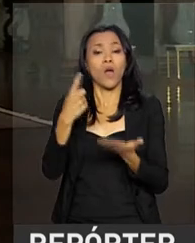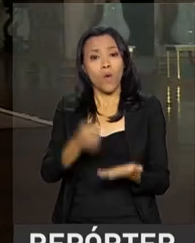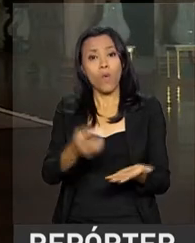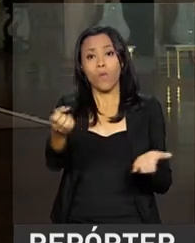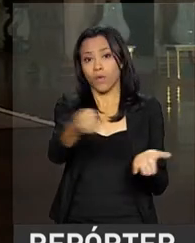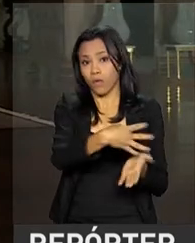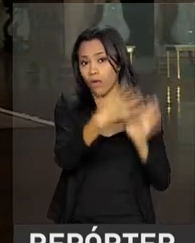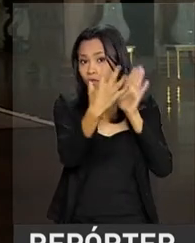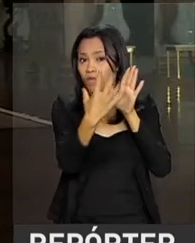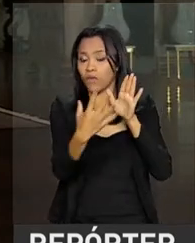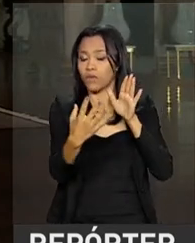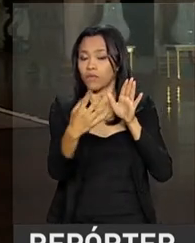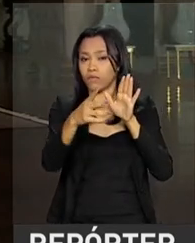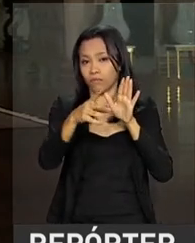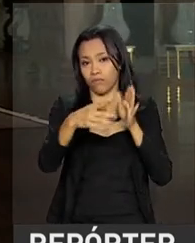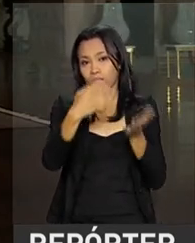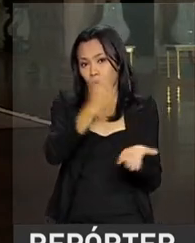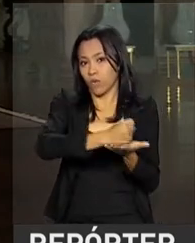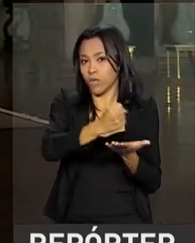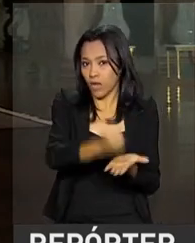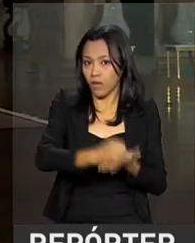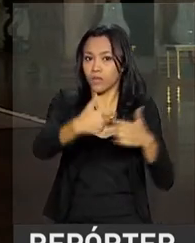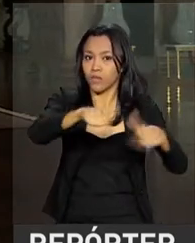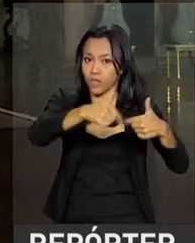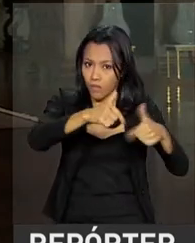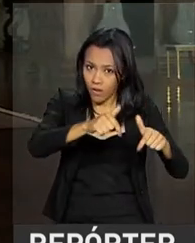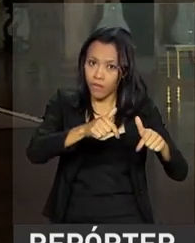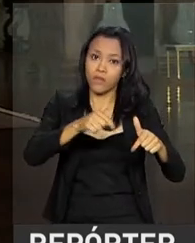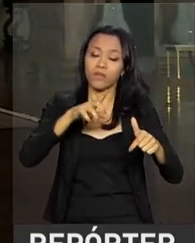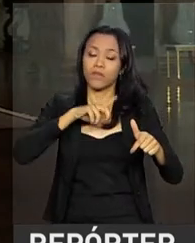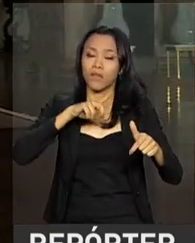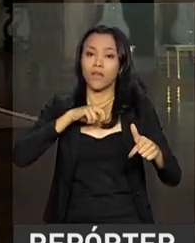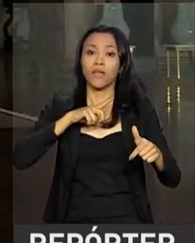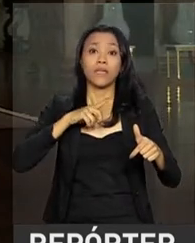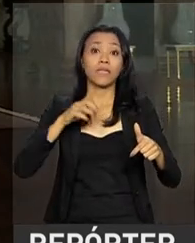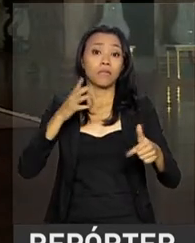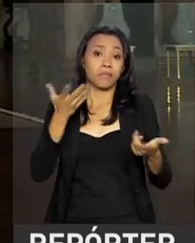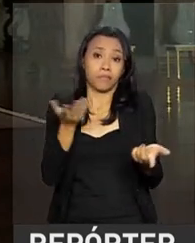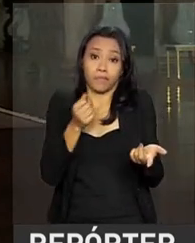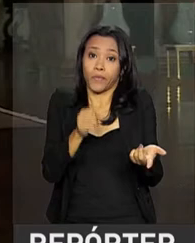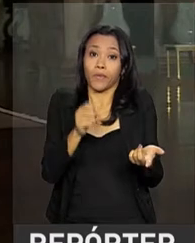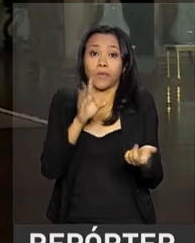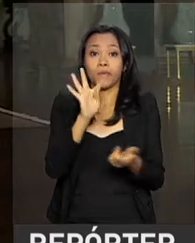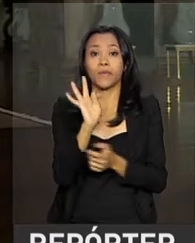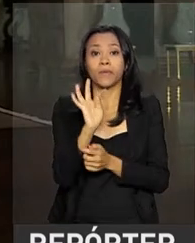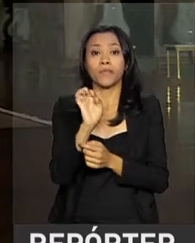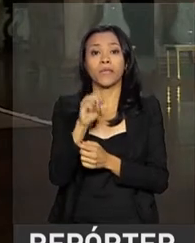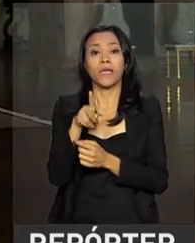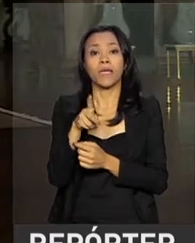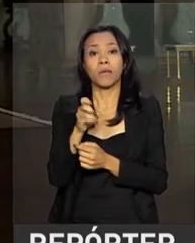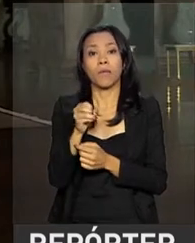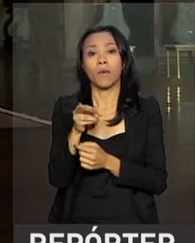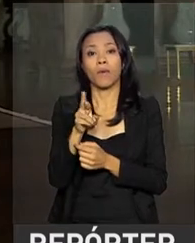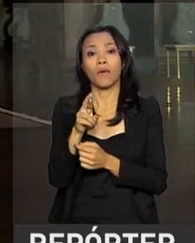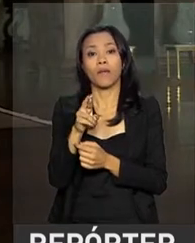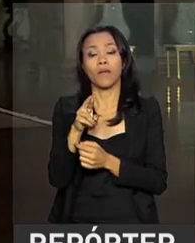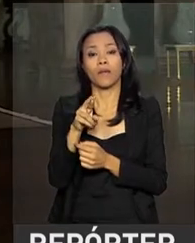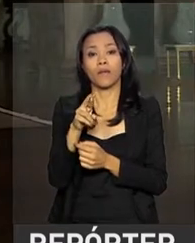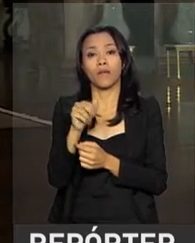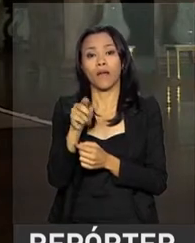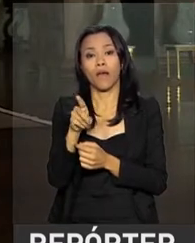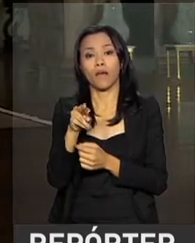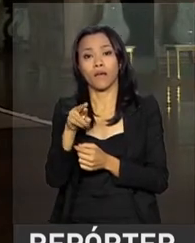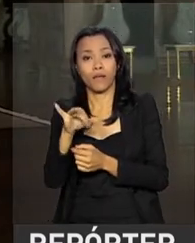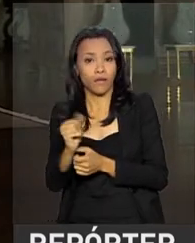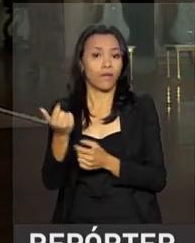regulamentação dos contratos de trabalho intermitente, temporário e trabalho remoto,